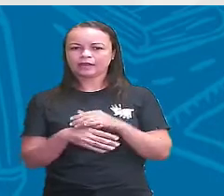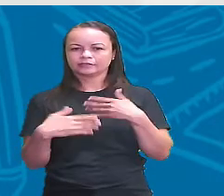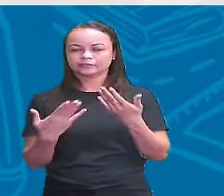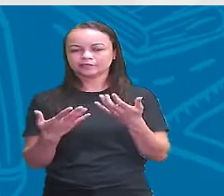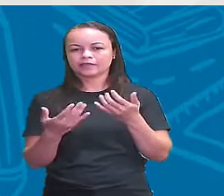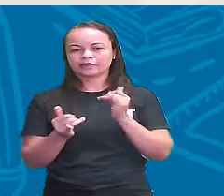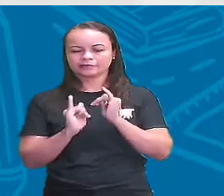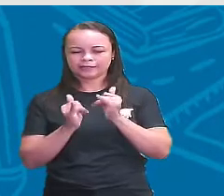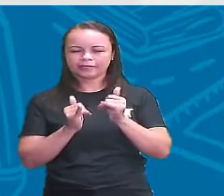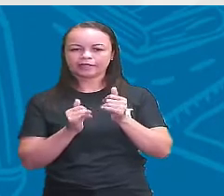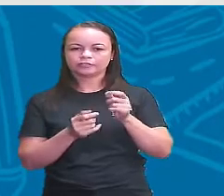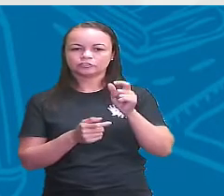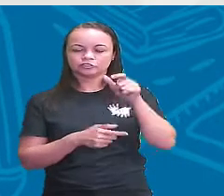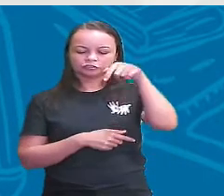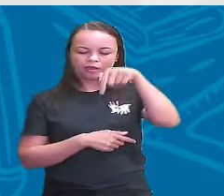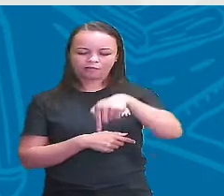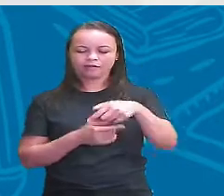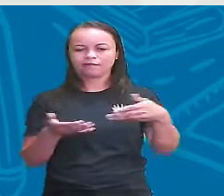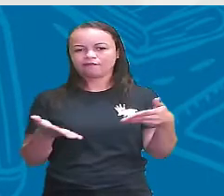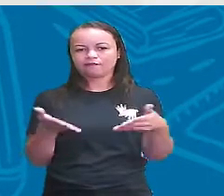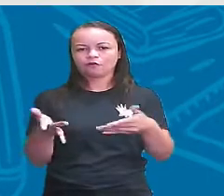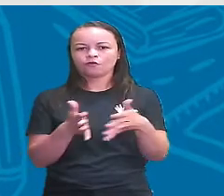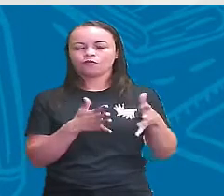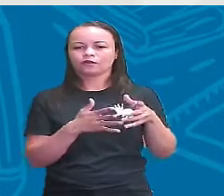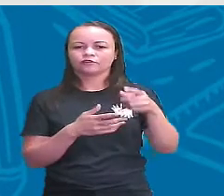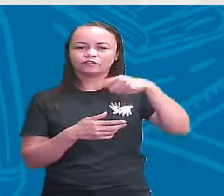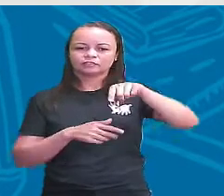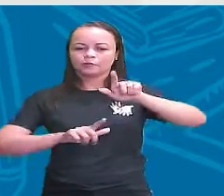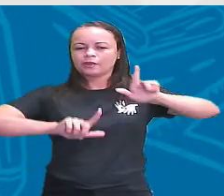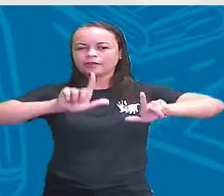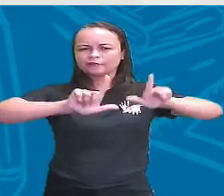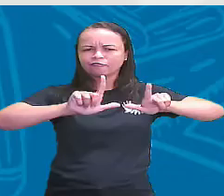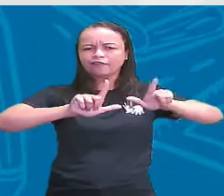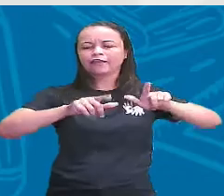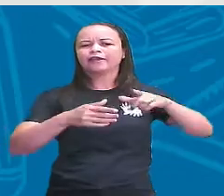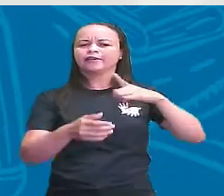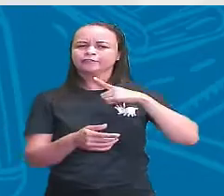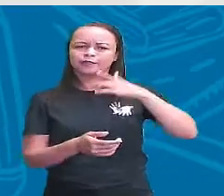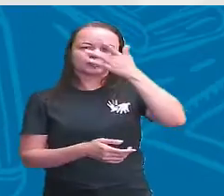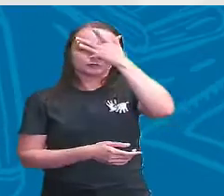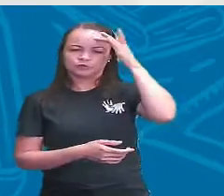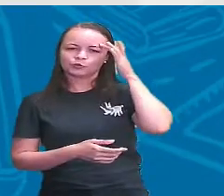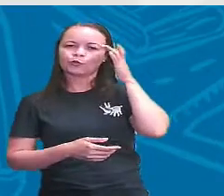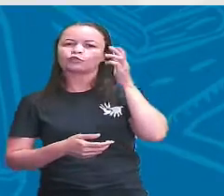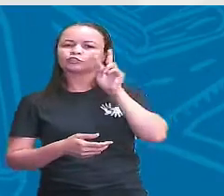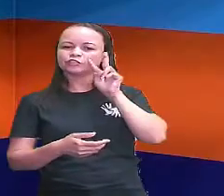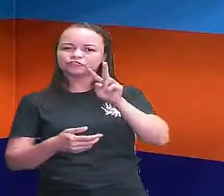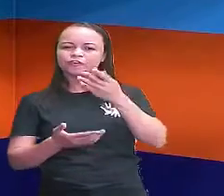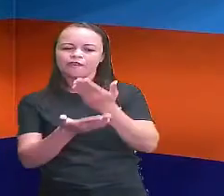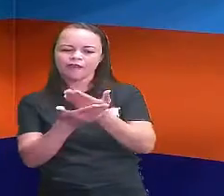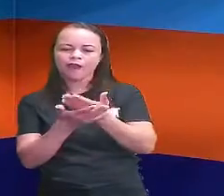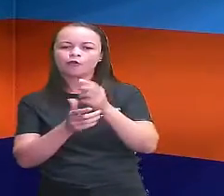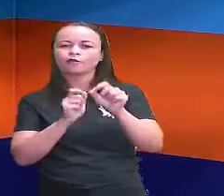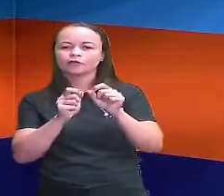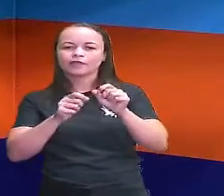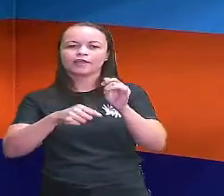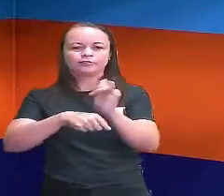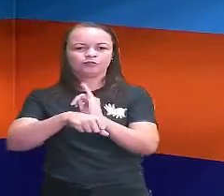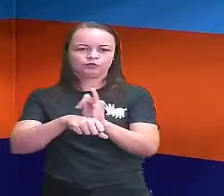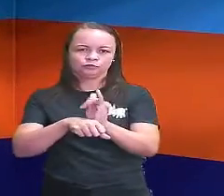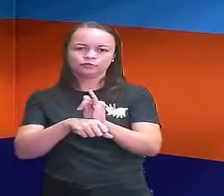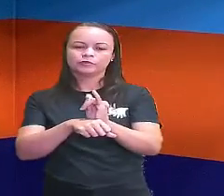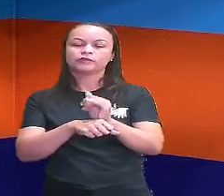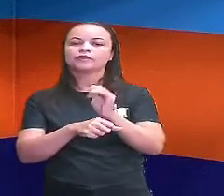assistem aula pela TV, mas muitas assistem aula pelo YouTube. E o YouTube é conectado aqui à